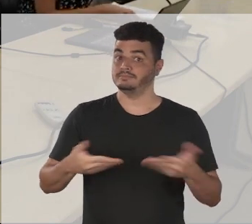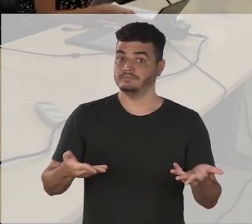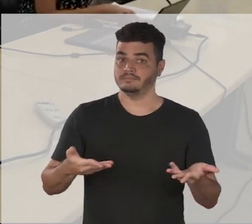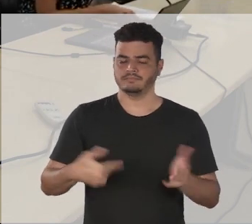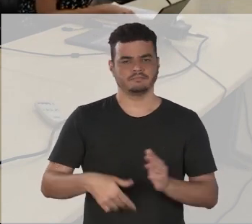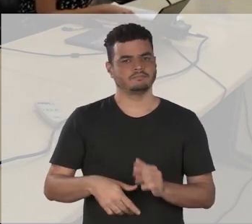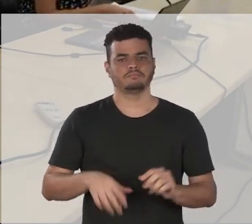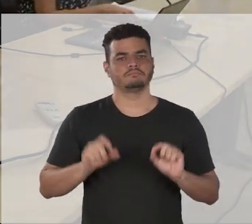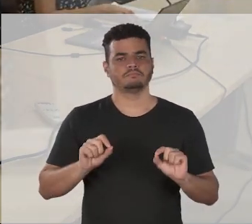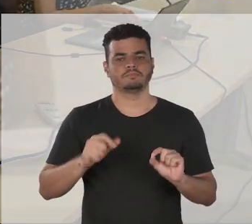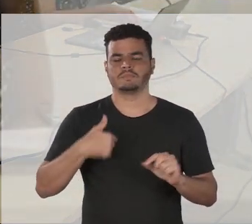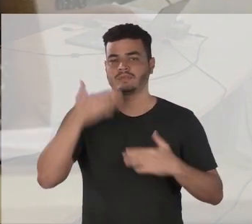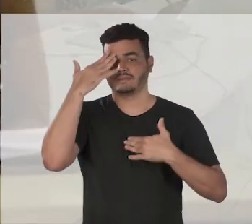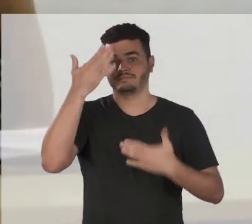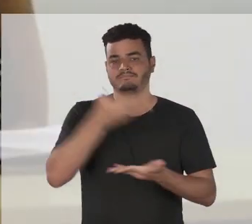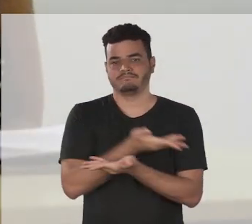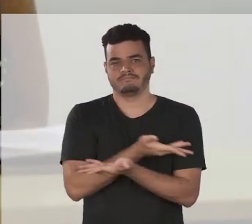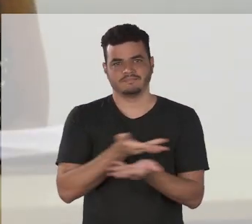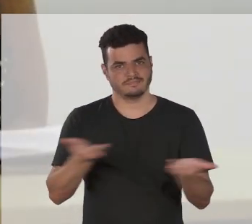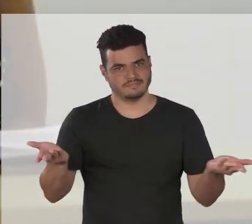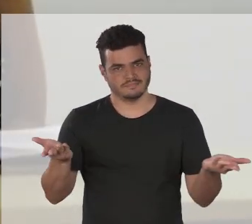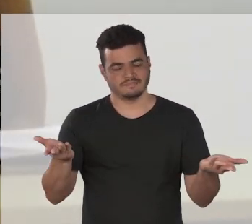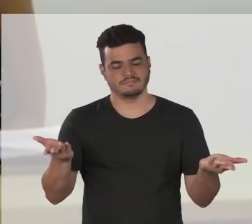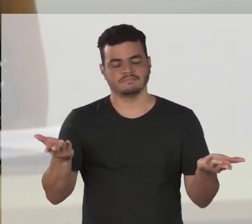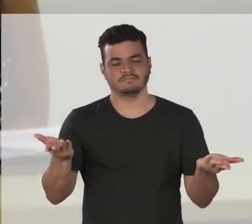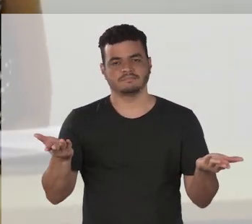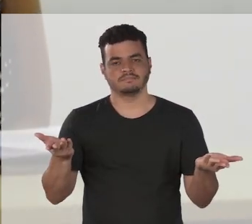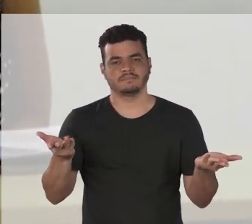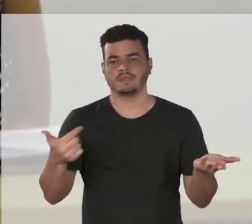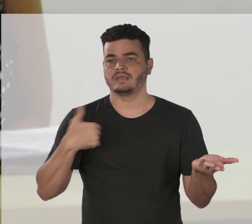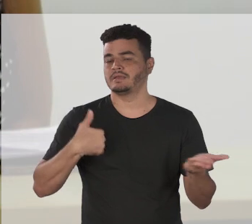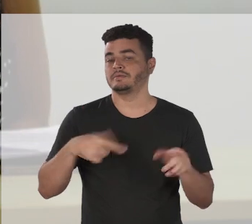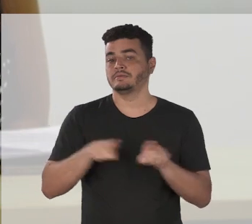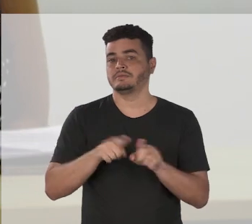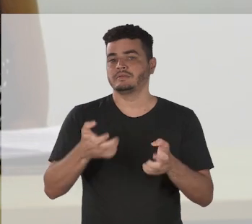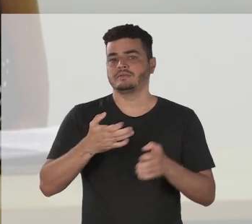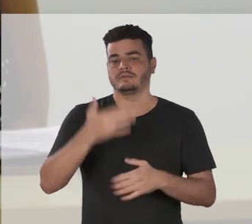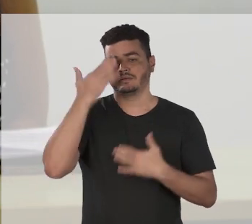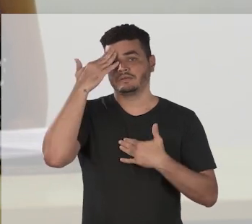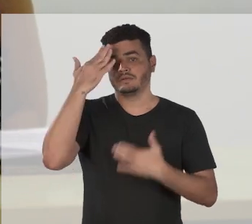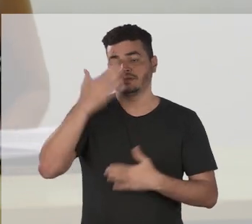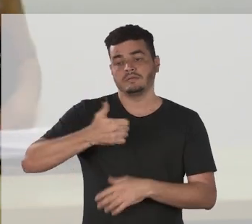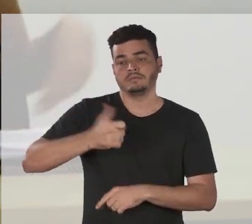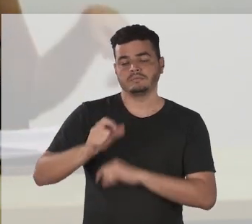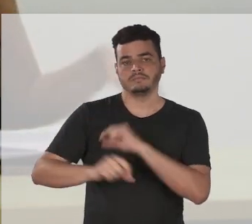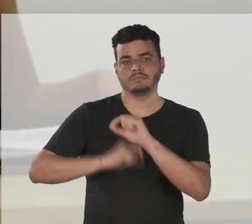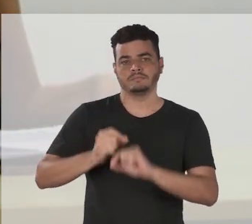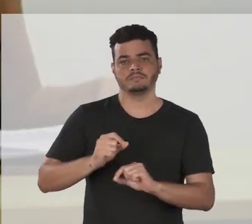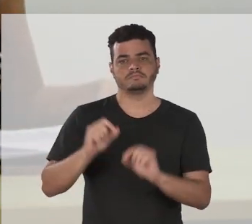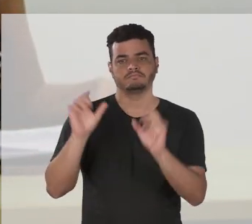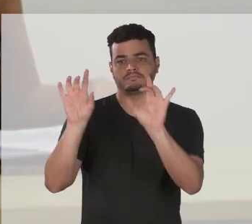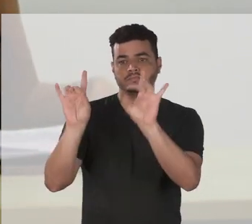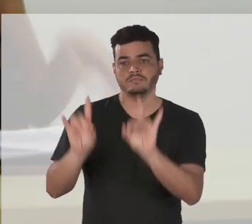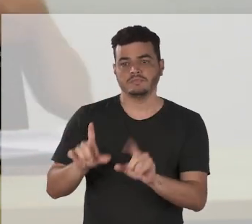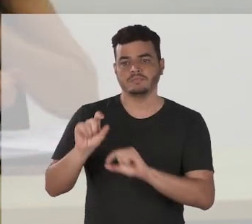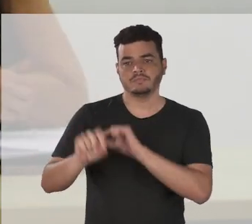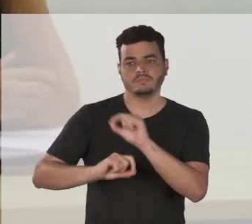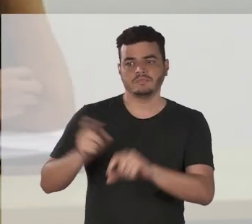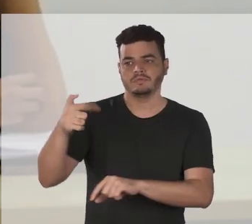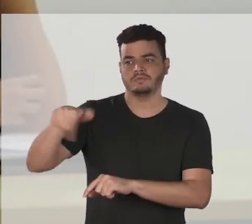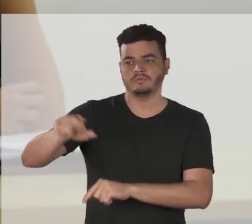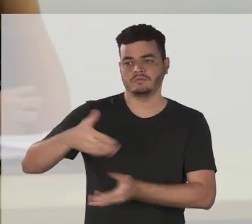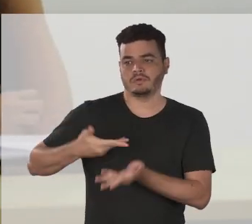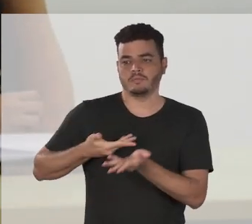Bom, antes de nada, obrigada por estar aqui. E, bom, quero primeiro agradecer especialmente o convite